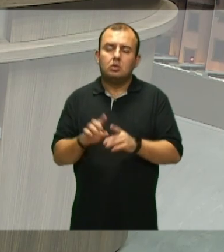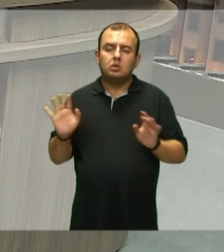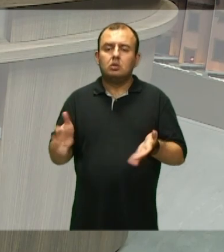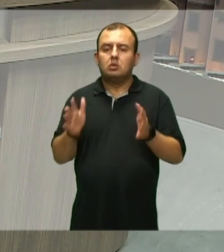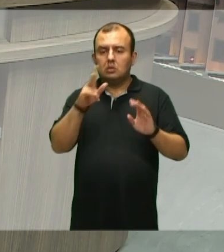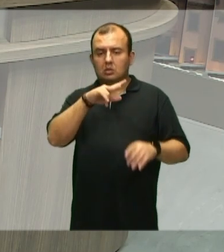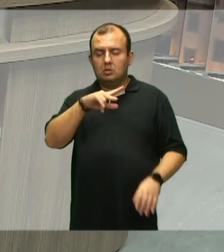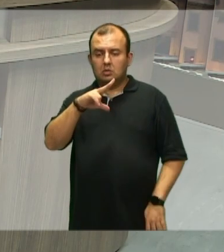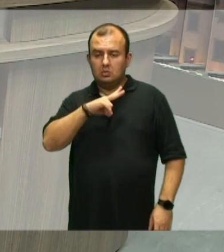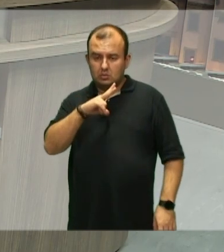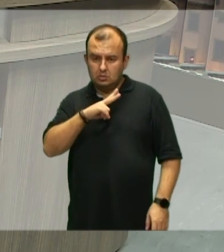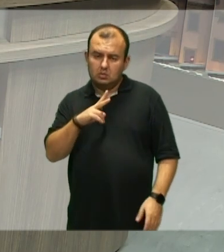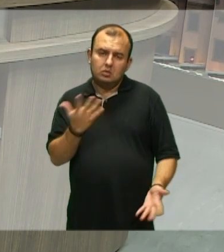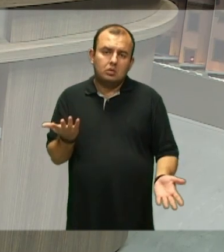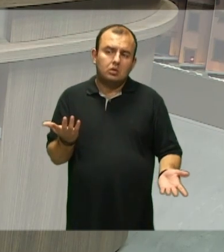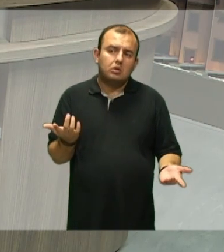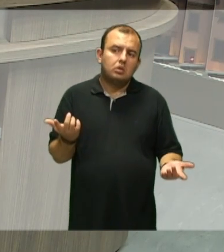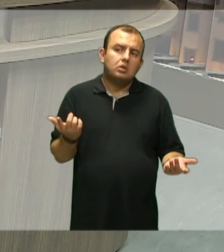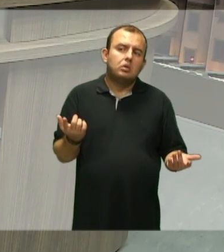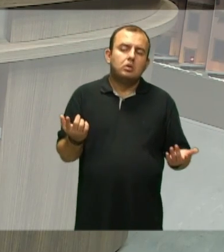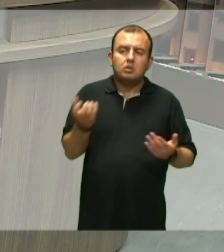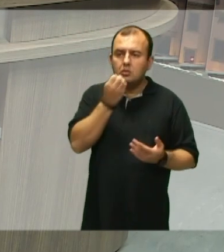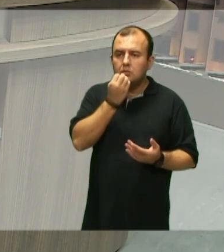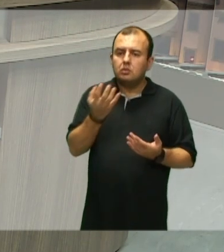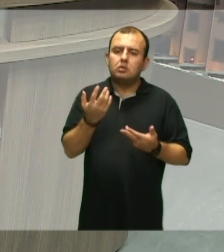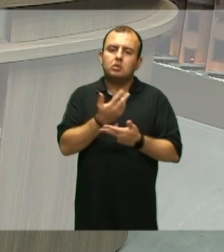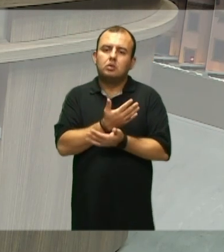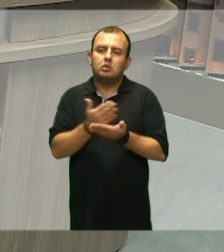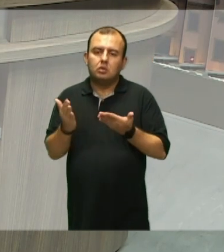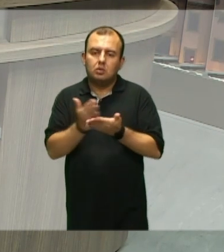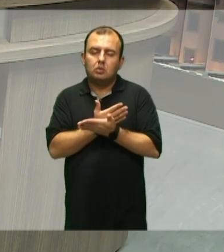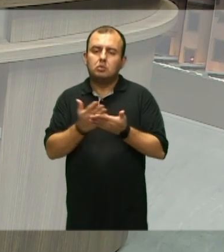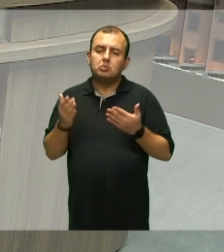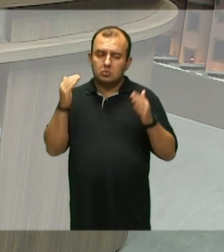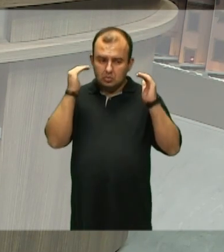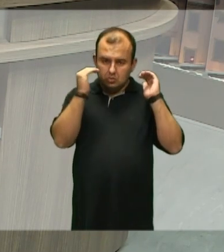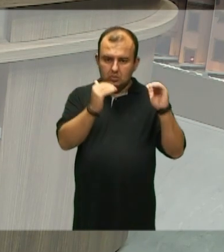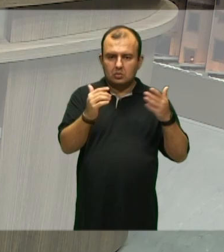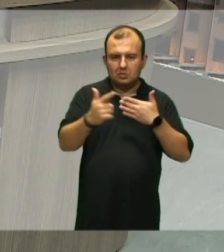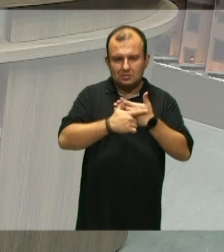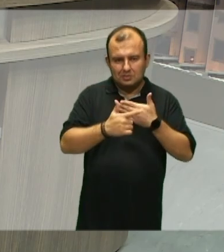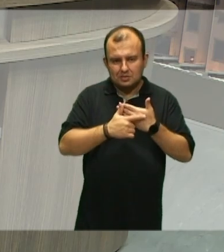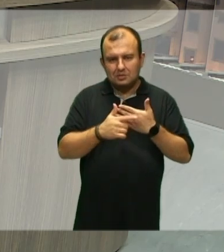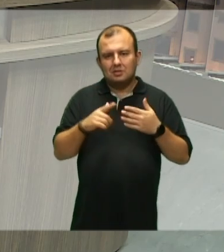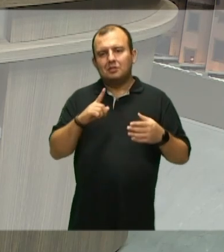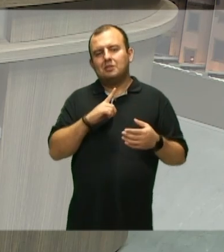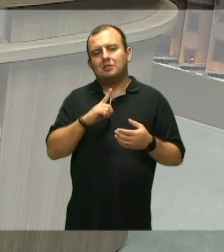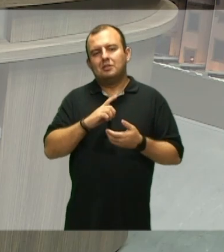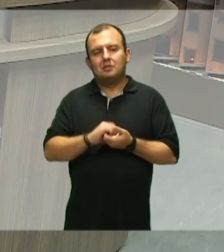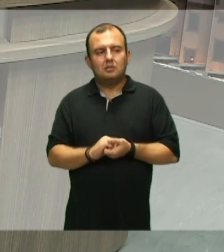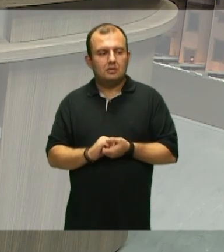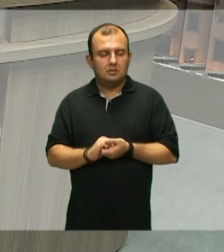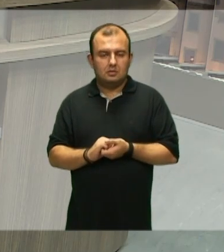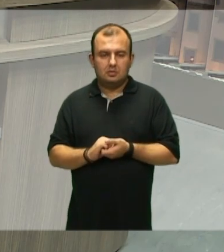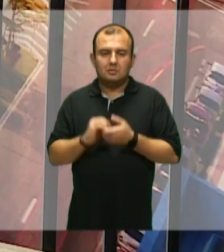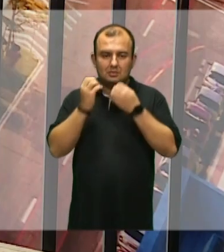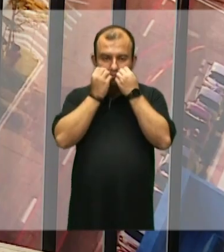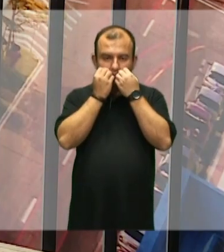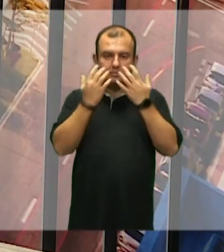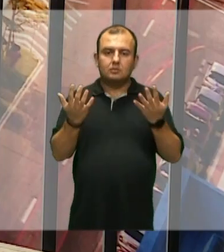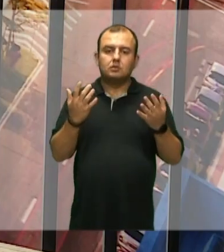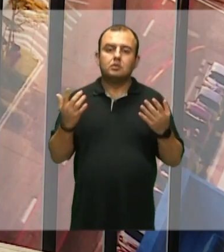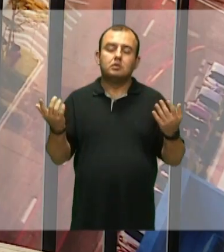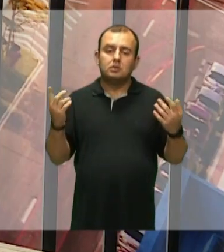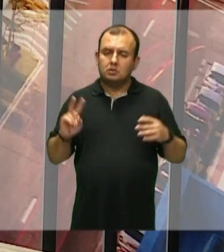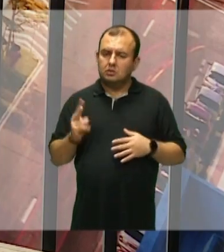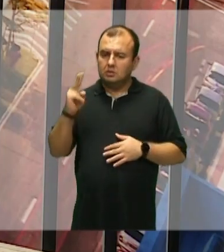iniciativa privada também, por que não, né? E que bom que alguns cumprem seus papéis, porque nem todos cumprem, né? Que bom, e